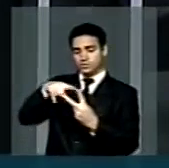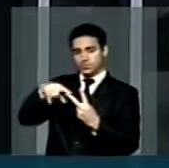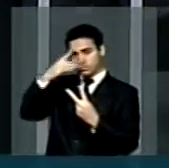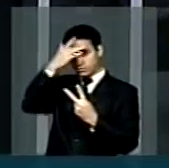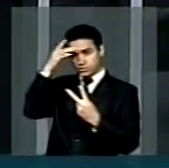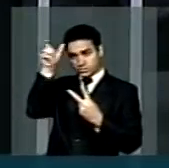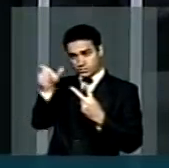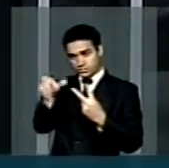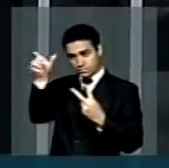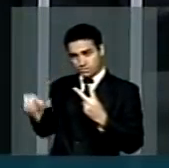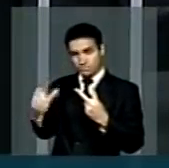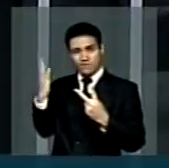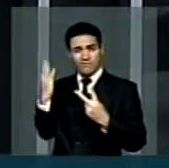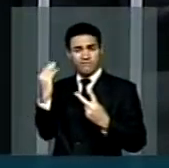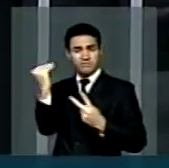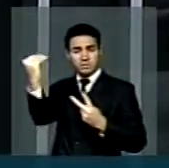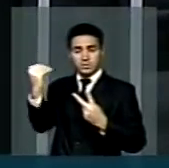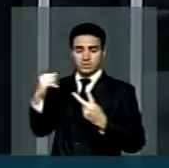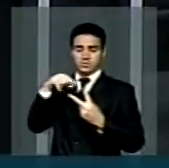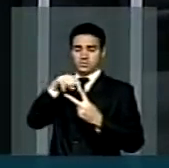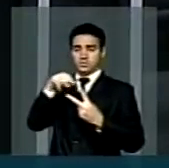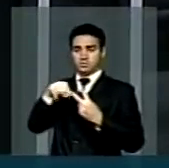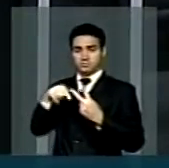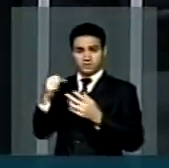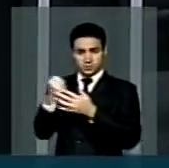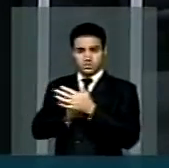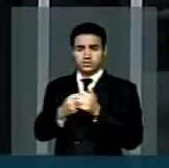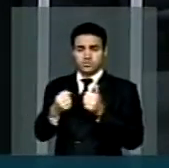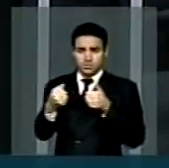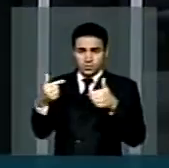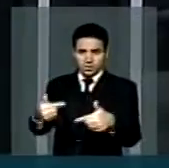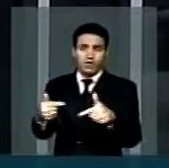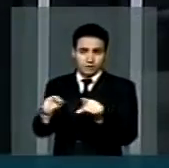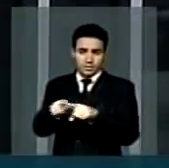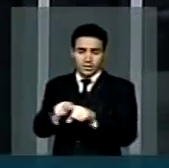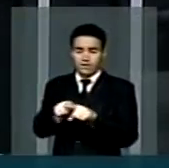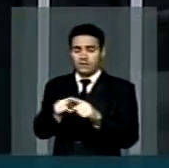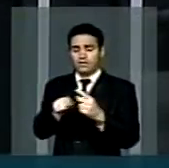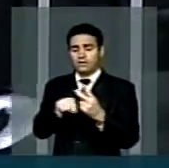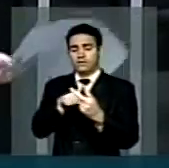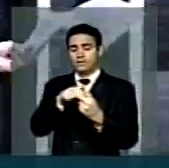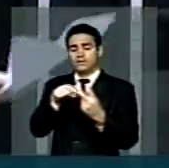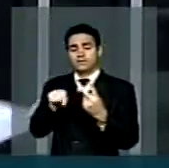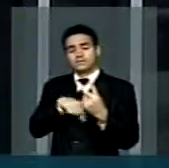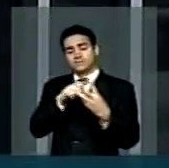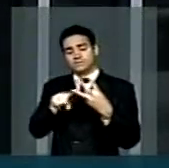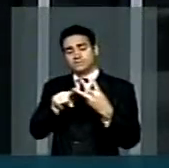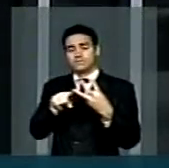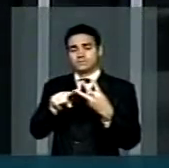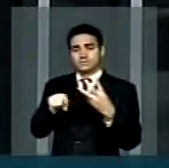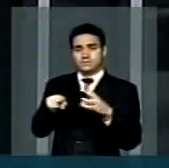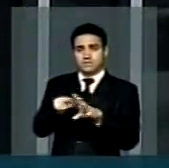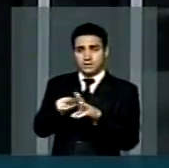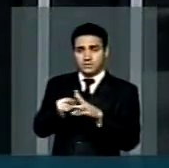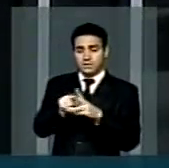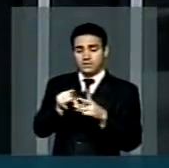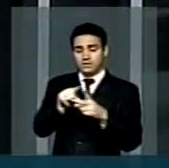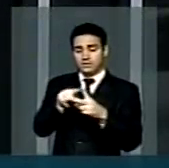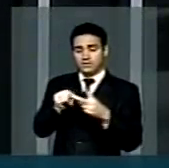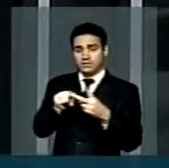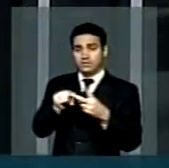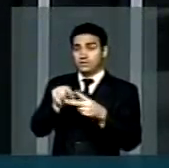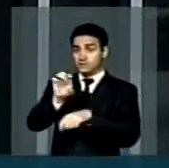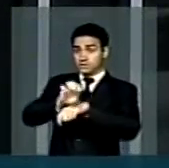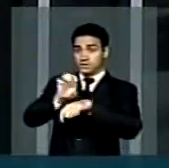ícones que se somam nessa luta e que também homenageia, digamos assim, o pioneirismo do Estado